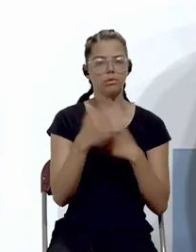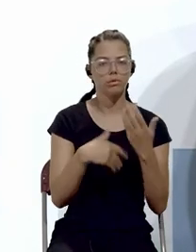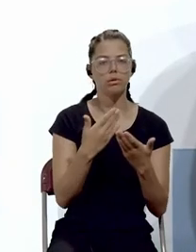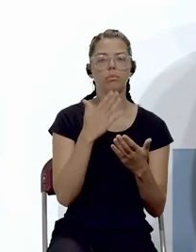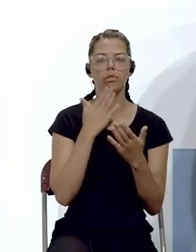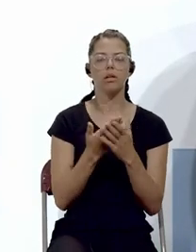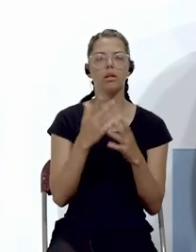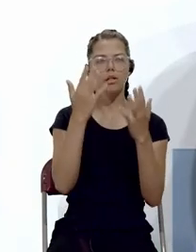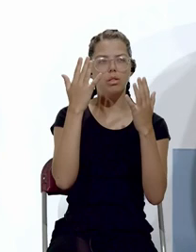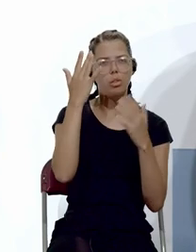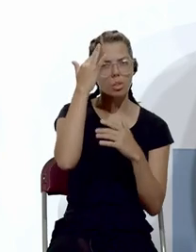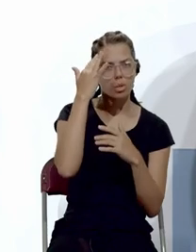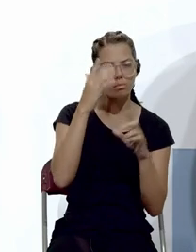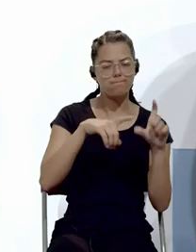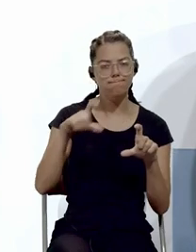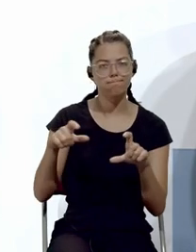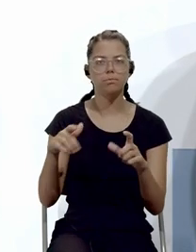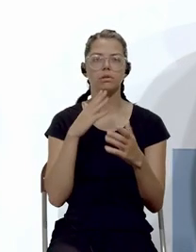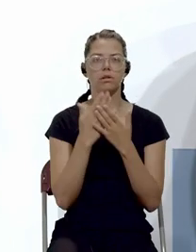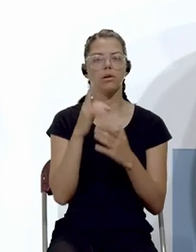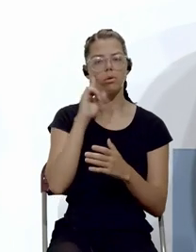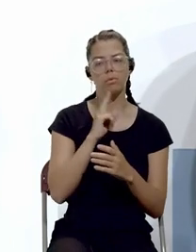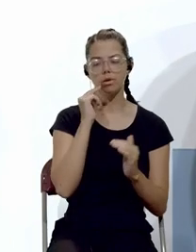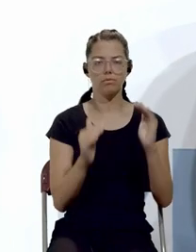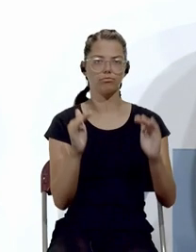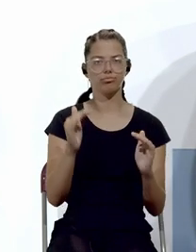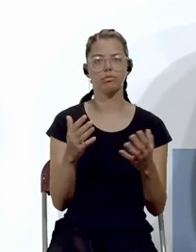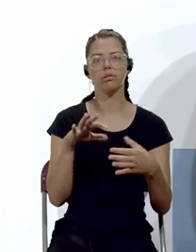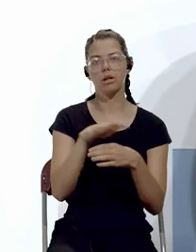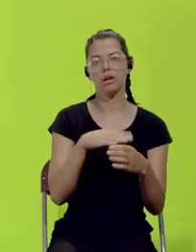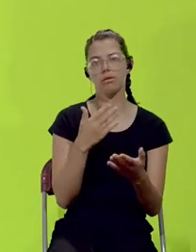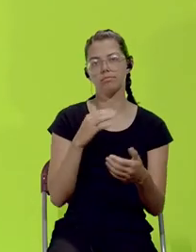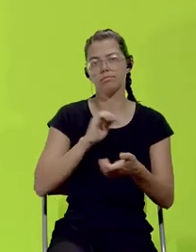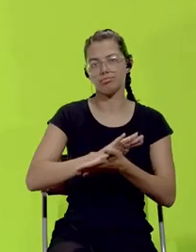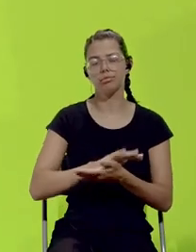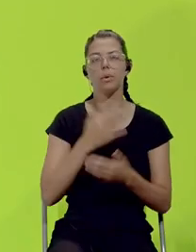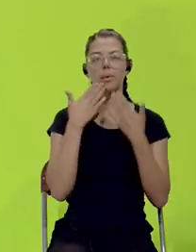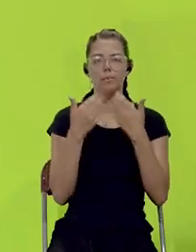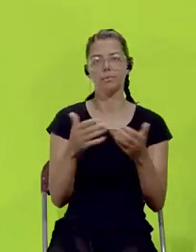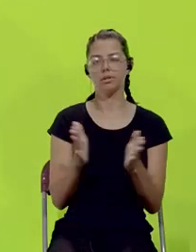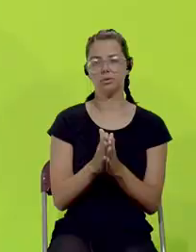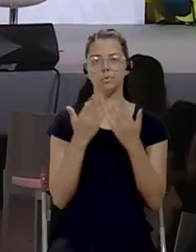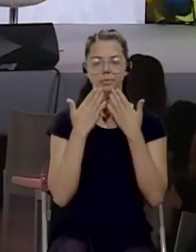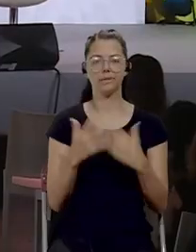números quando queremos discutir a paridade no meio editorial. Muito obrigada a todos. Obrigada.